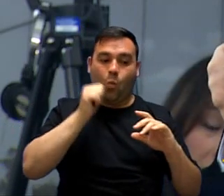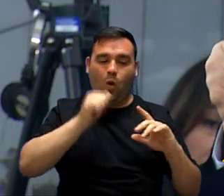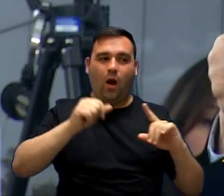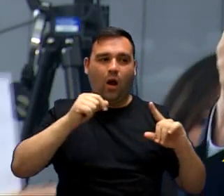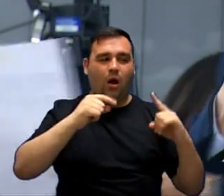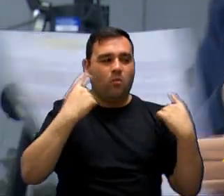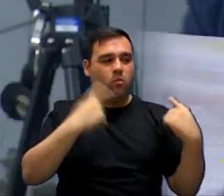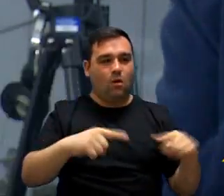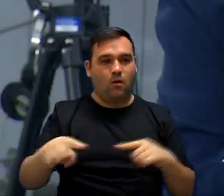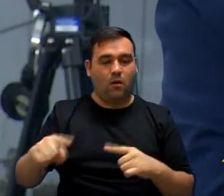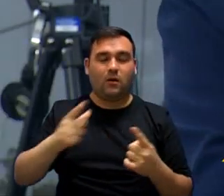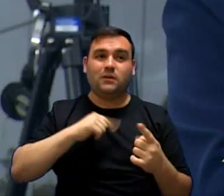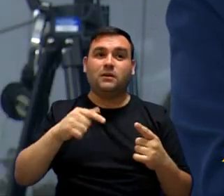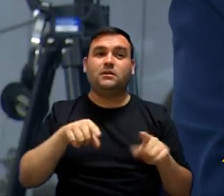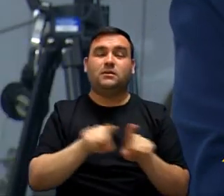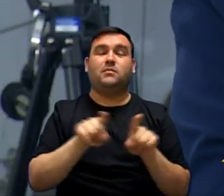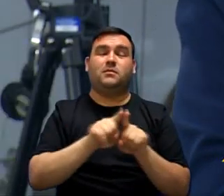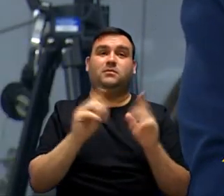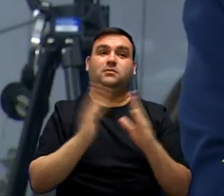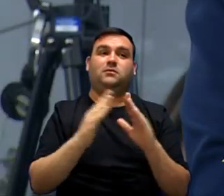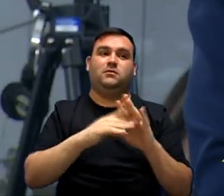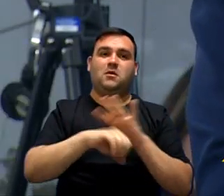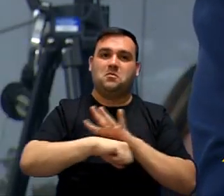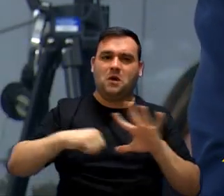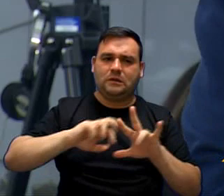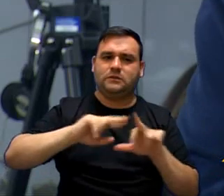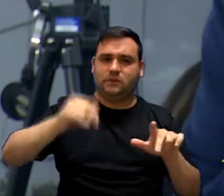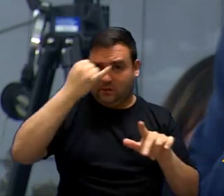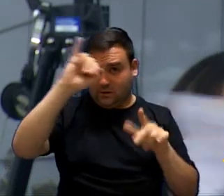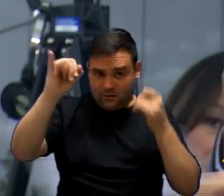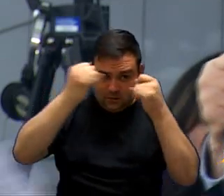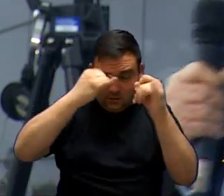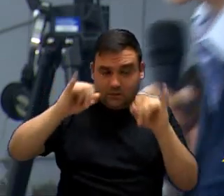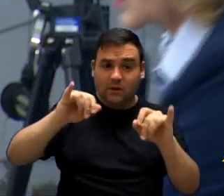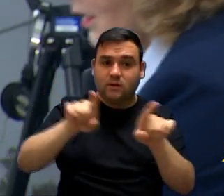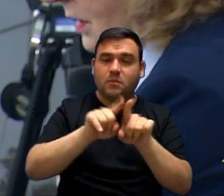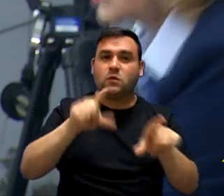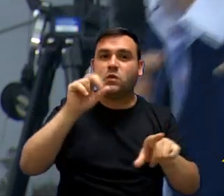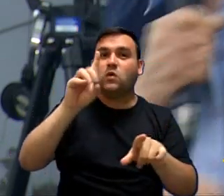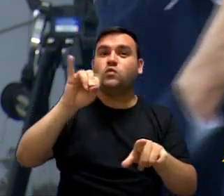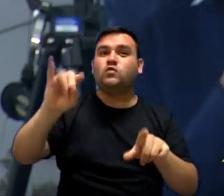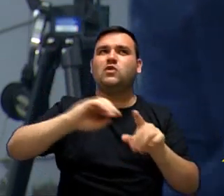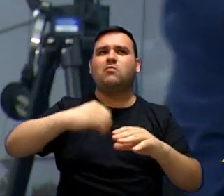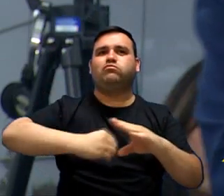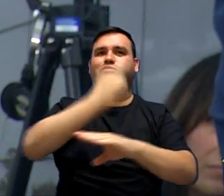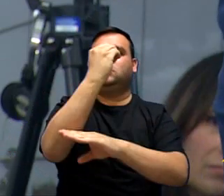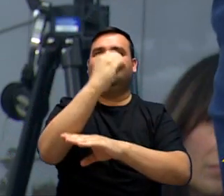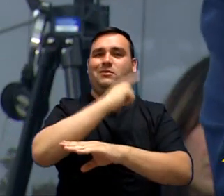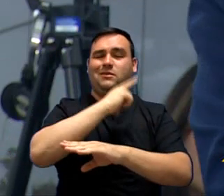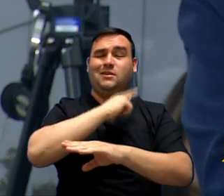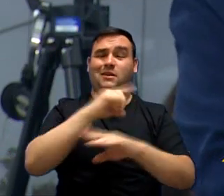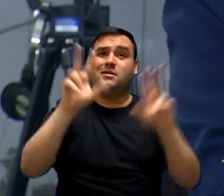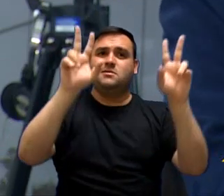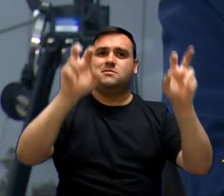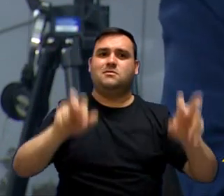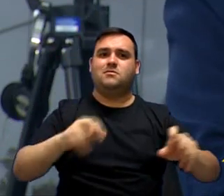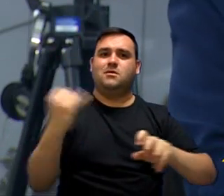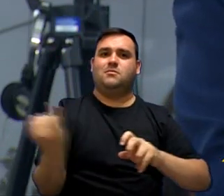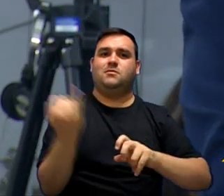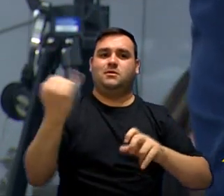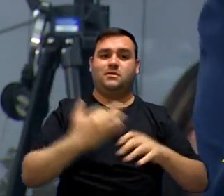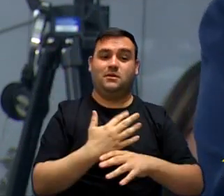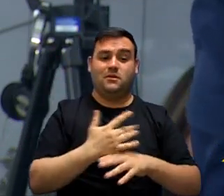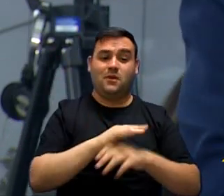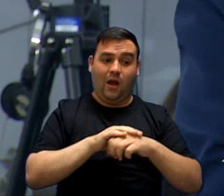mulher. Prevenção da violência doméstica, escolheu durante o dia também. Temas aqui que são relevantes para a cidade